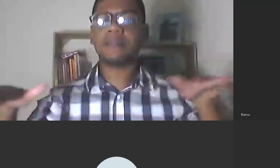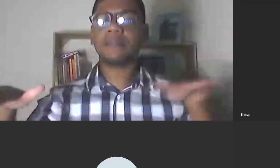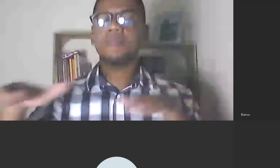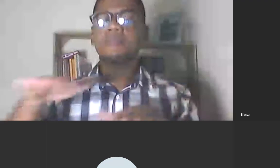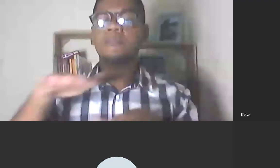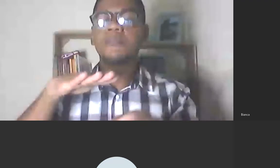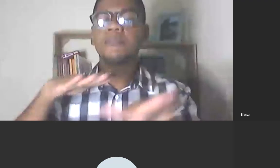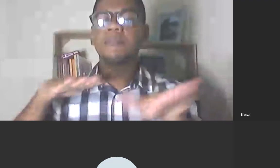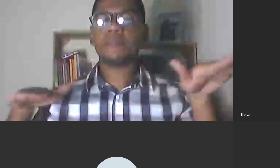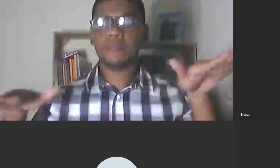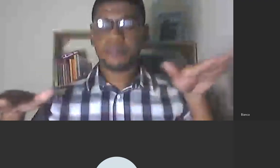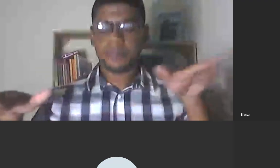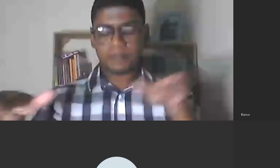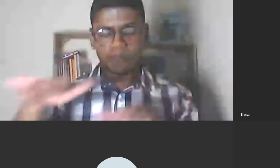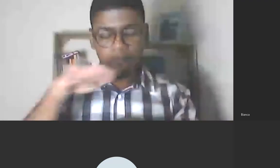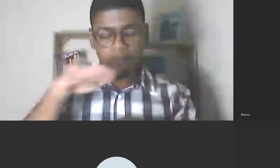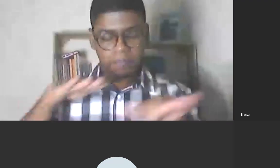arrumar.